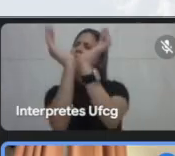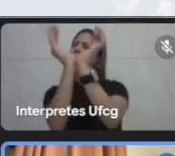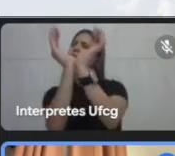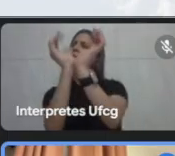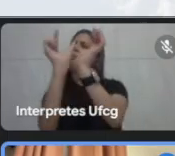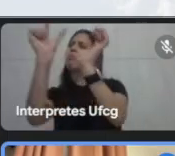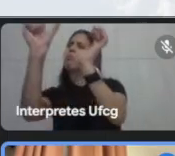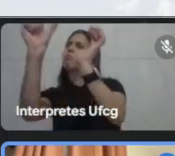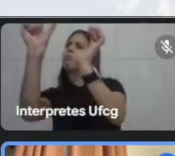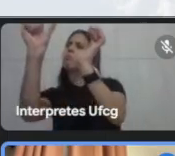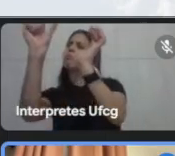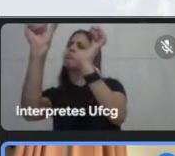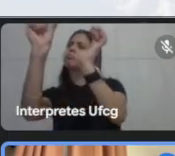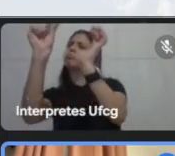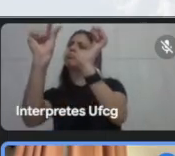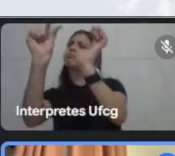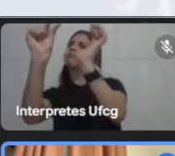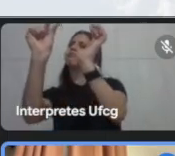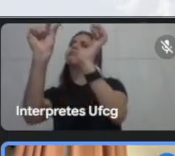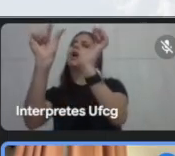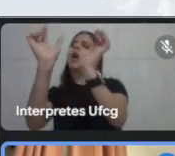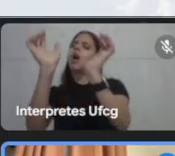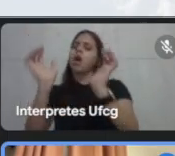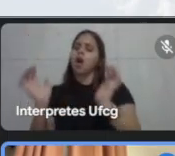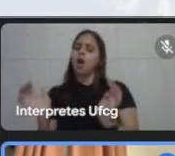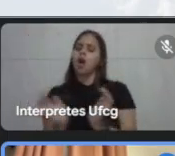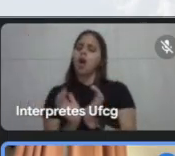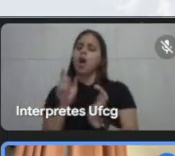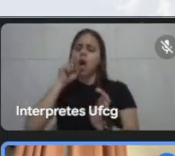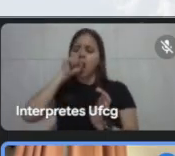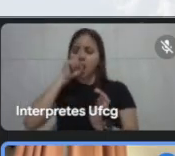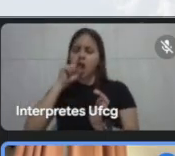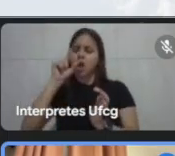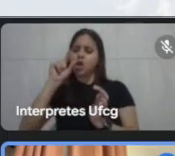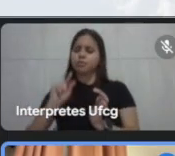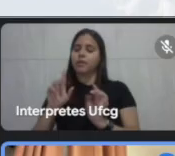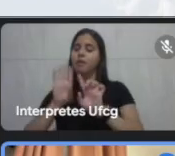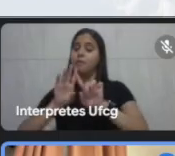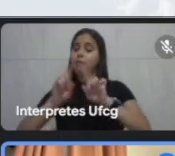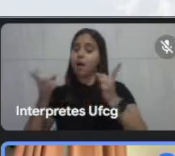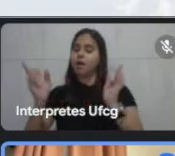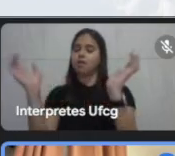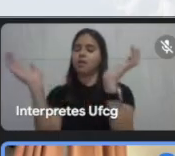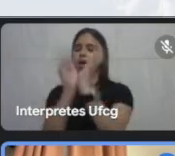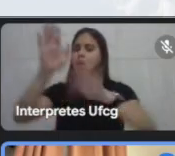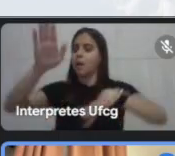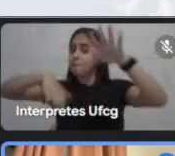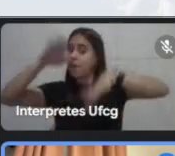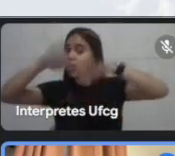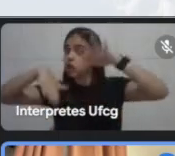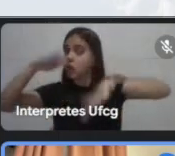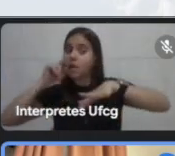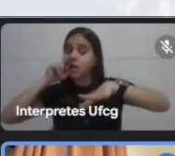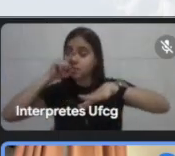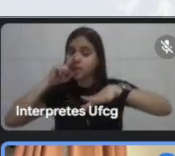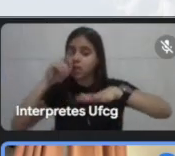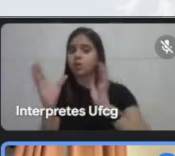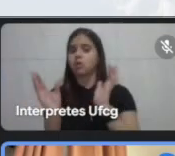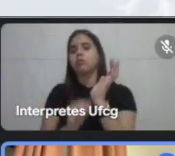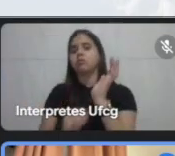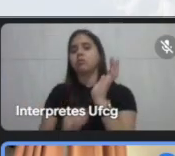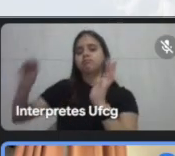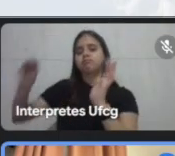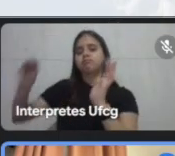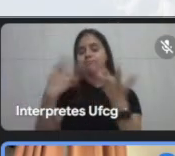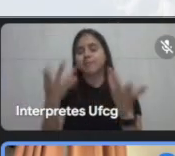altos, mas a gente está tendo um aumento em categorias moderadas e significantes para essas regiões. Então, acho que